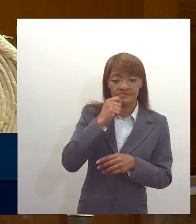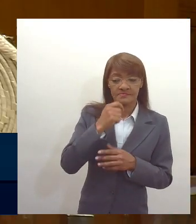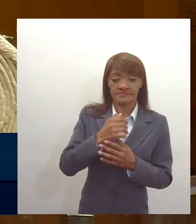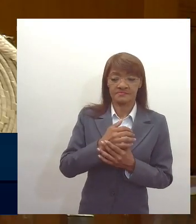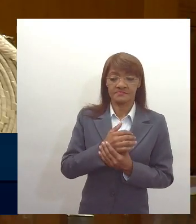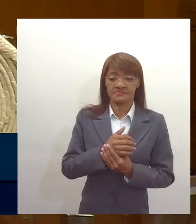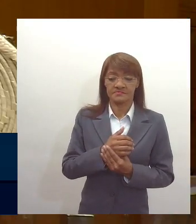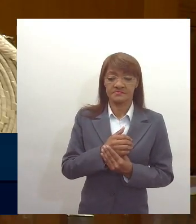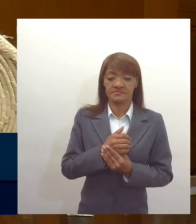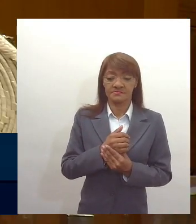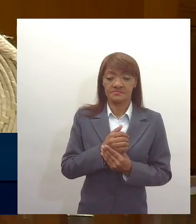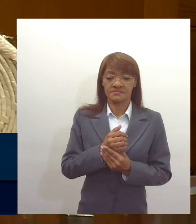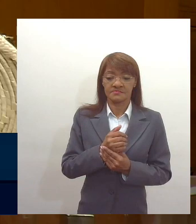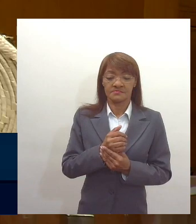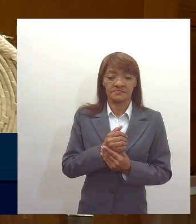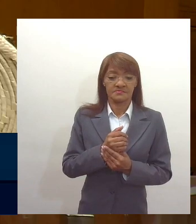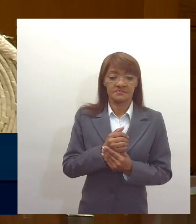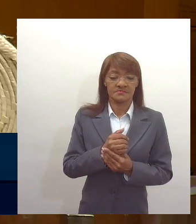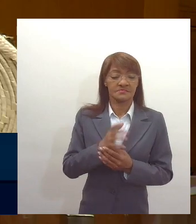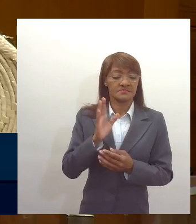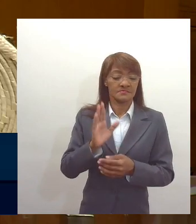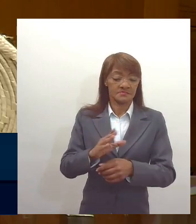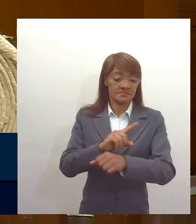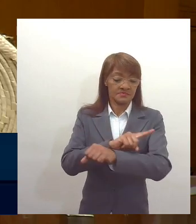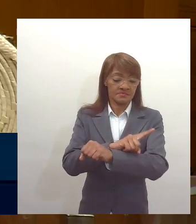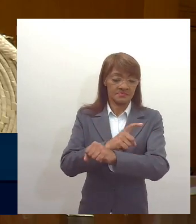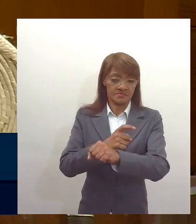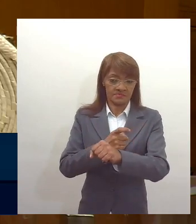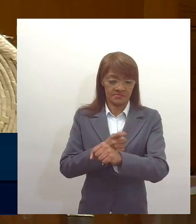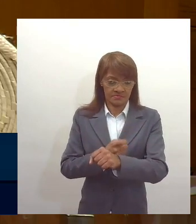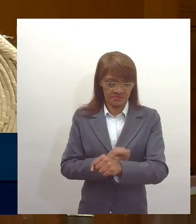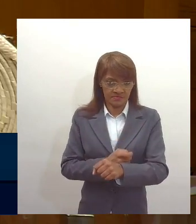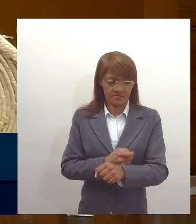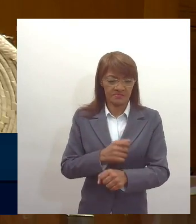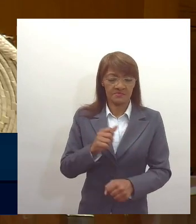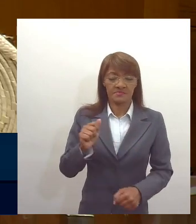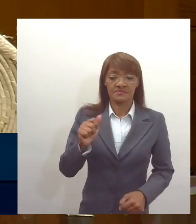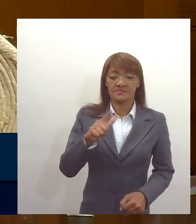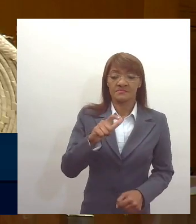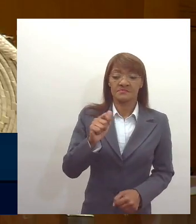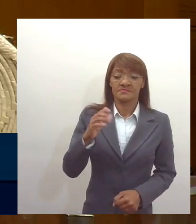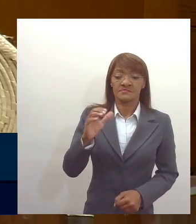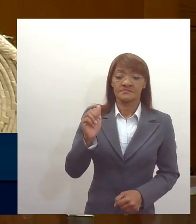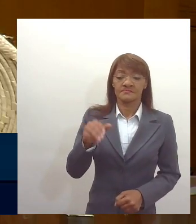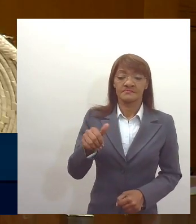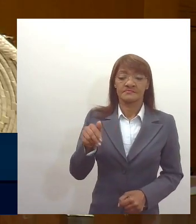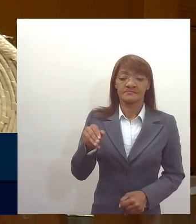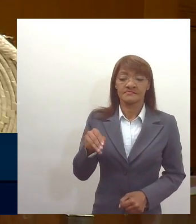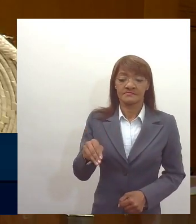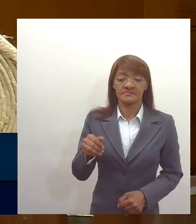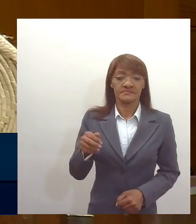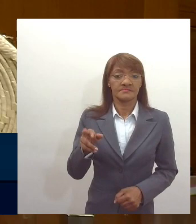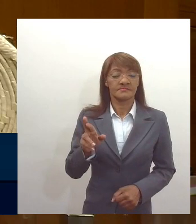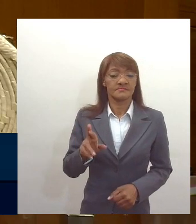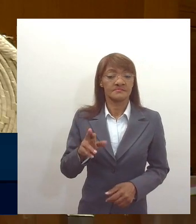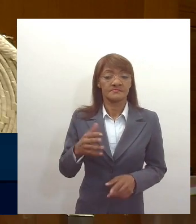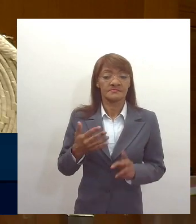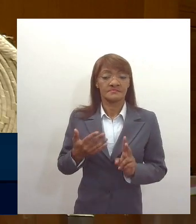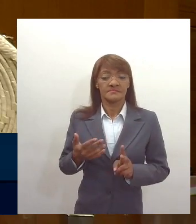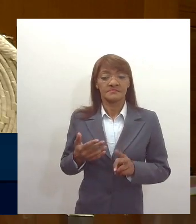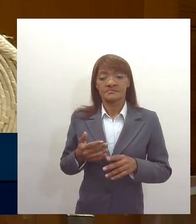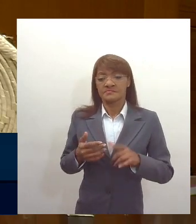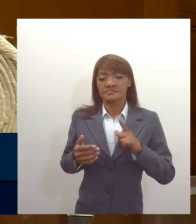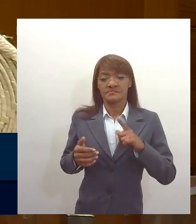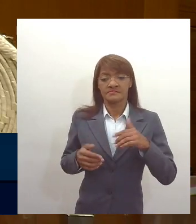quilombola Alagamar, né, que fica, que tem mais de 180 famílias, né, e